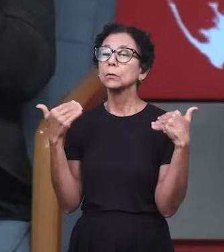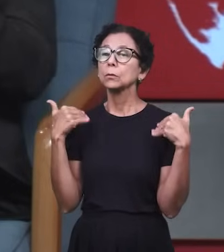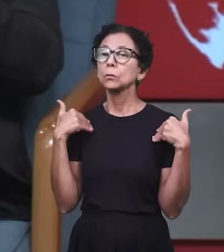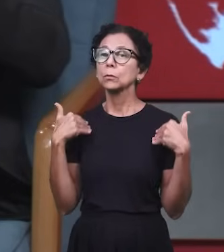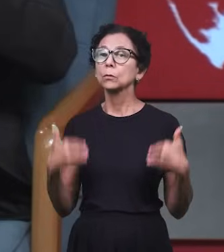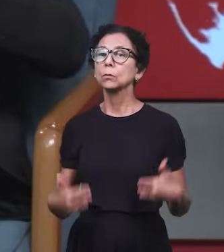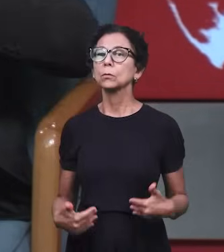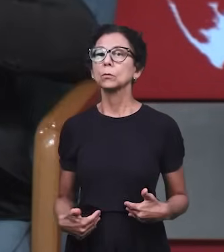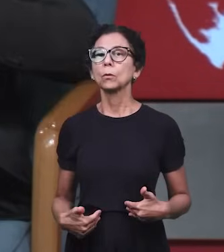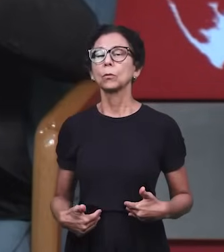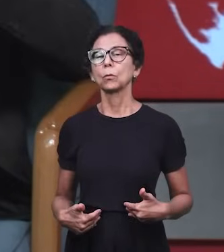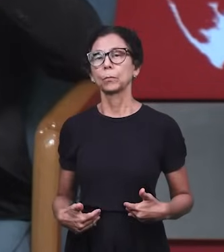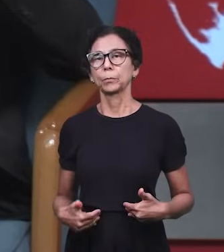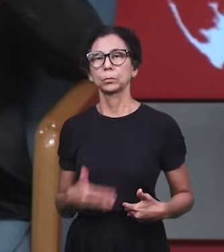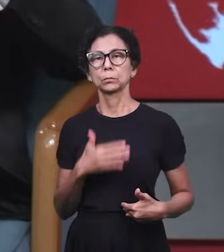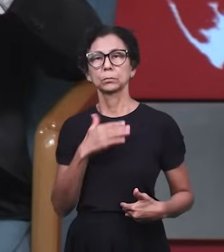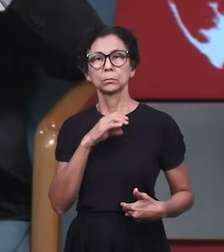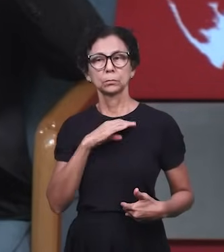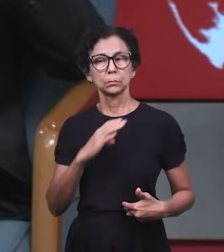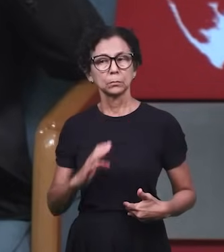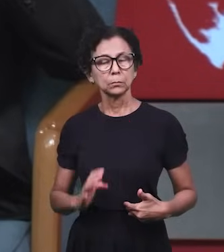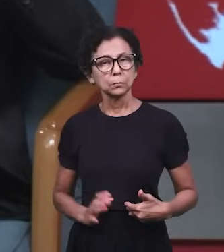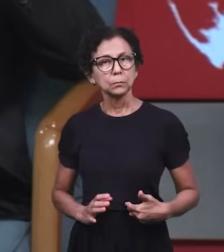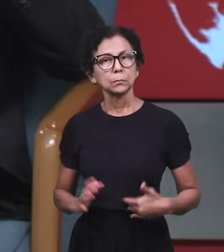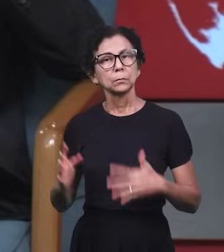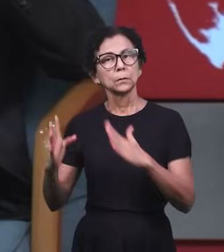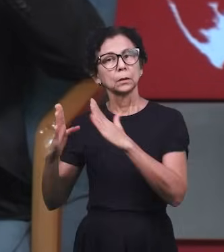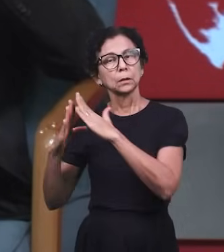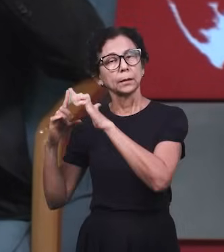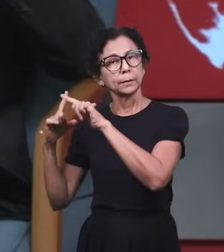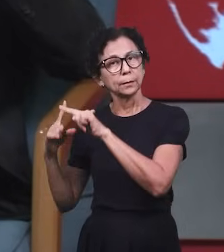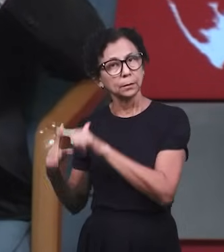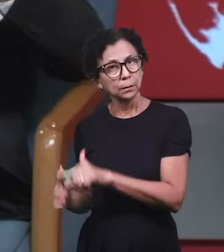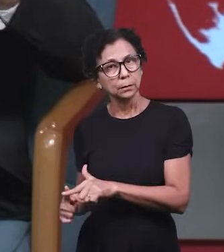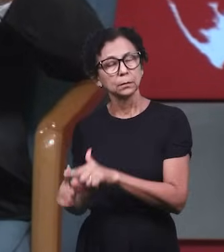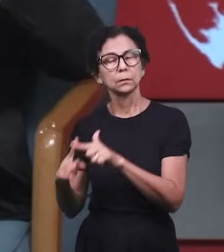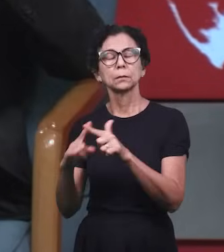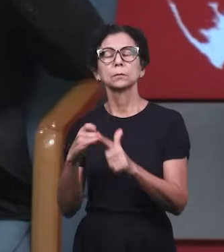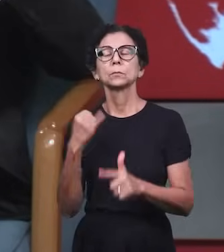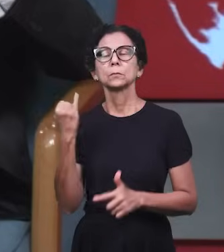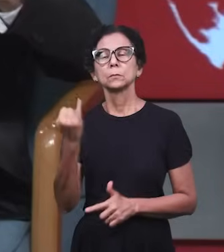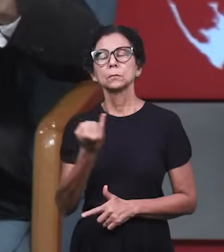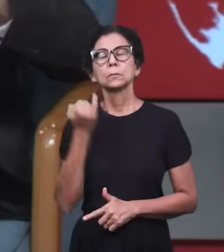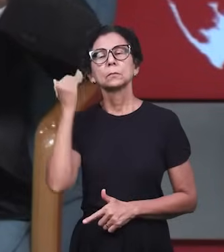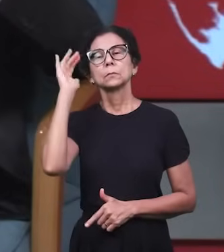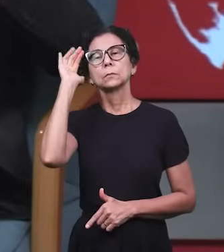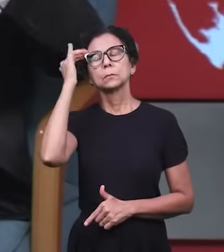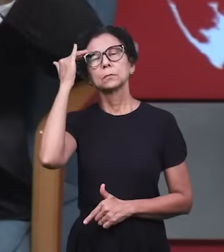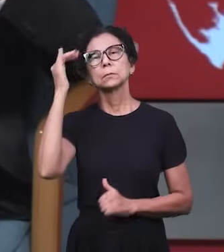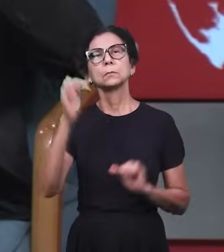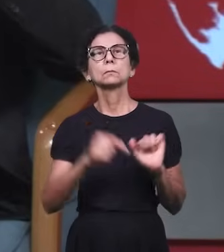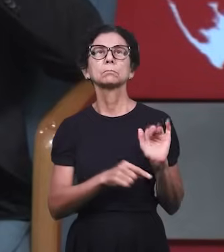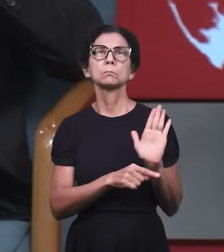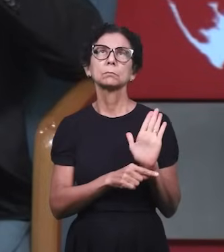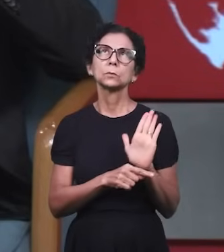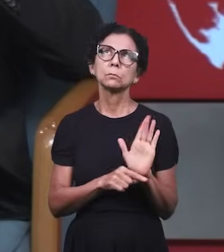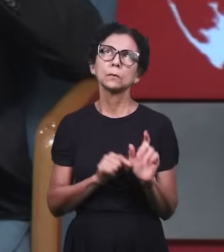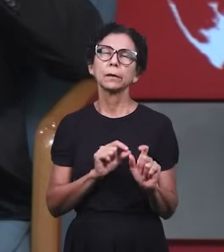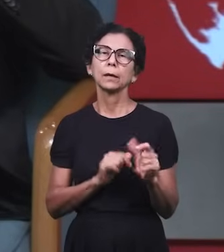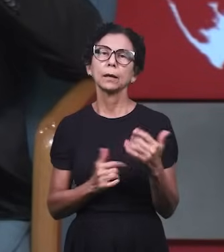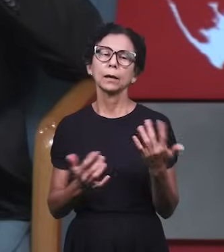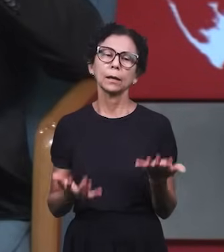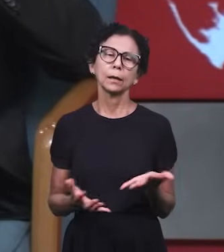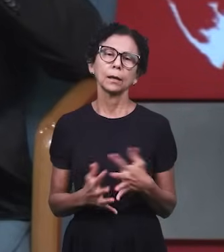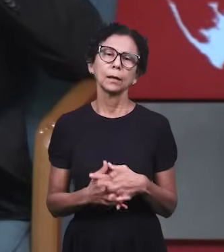que é toda a igreja. E isso é muito importante entendermos para ajudar